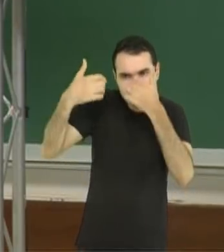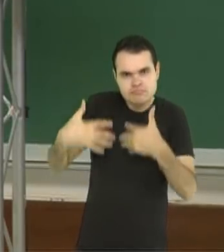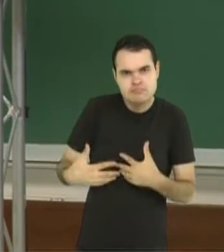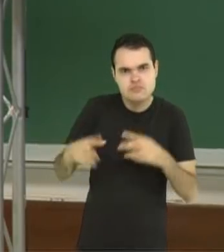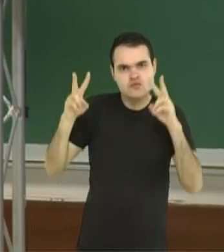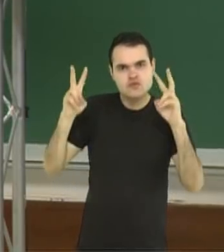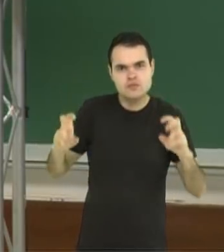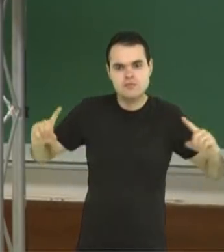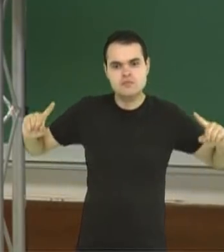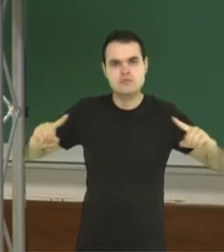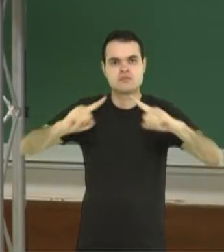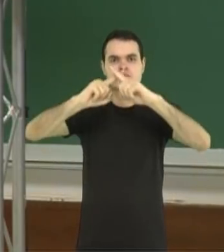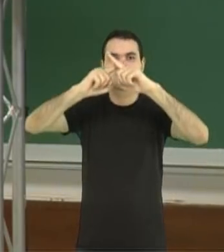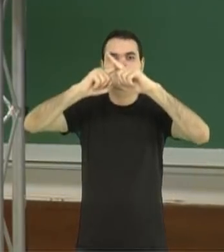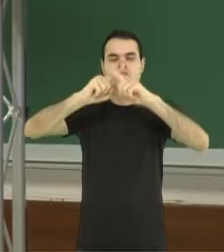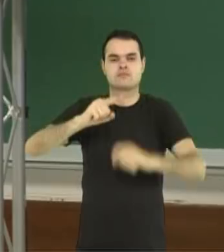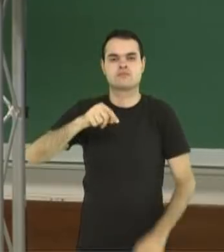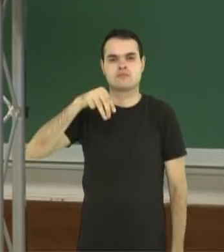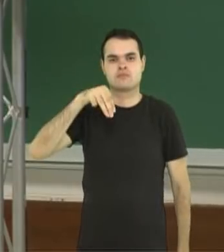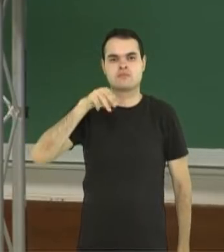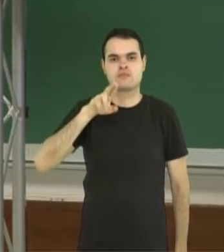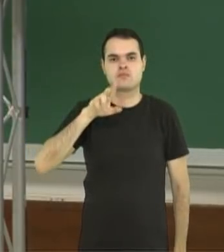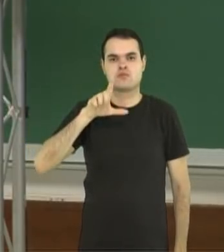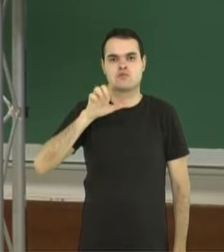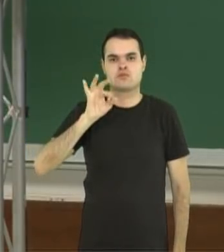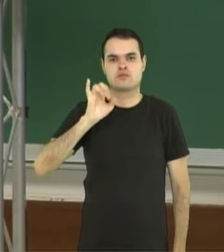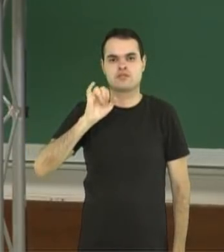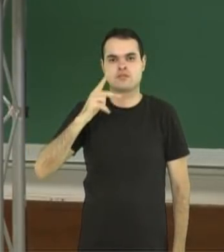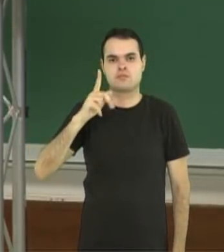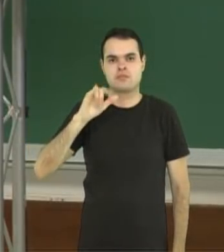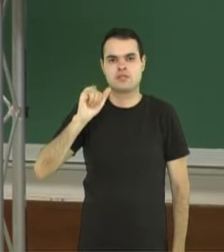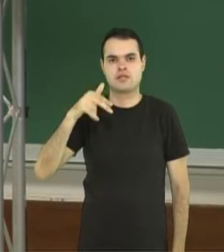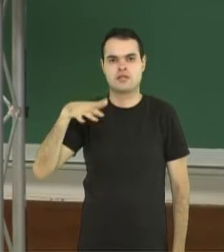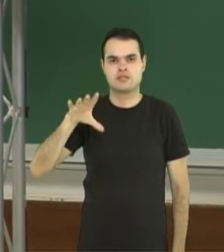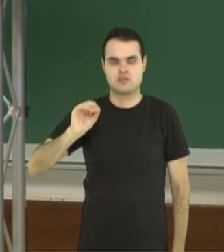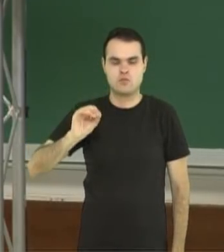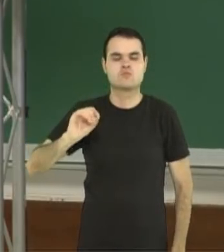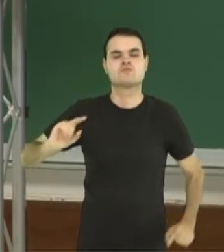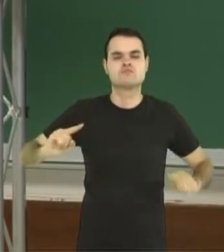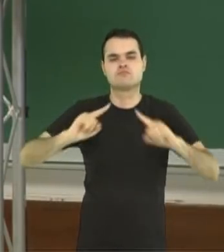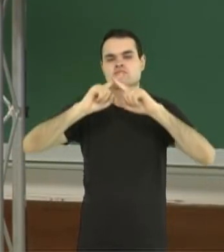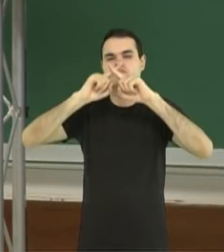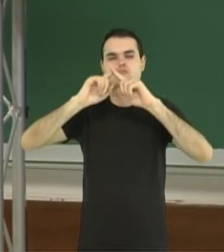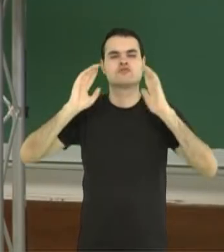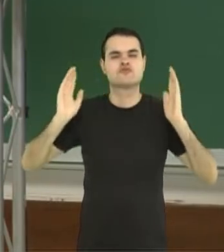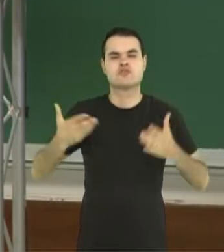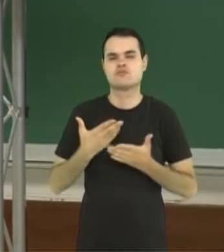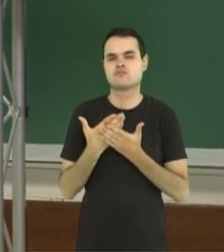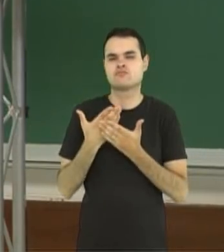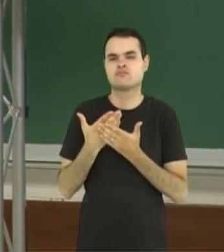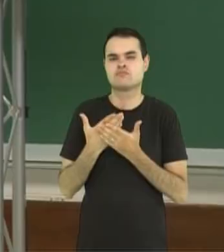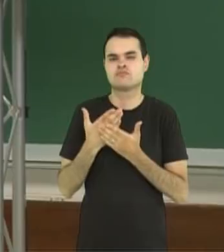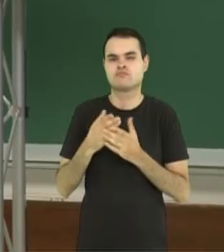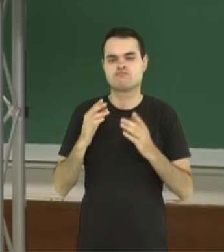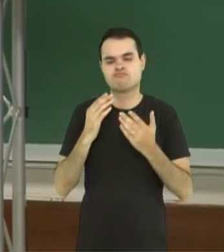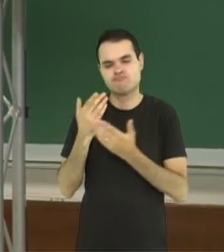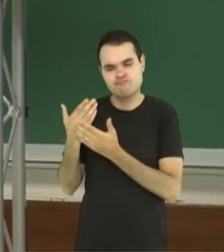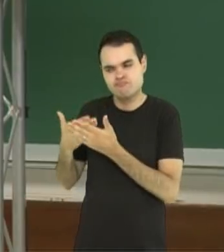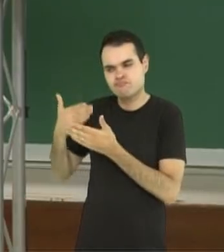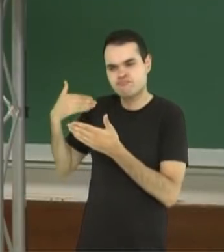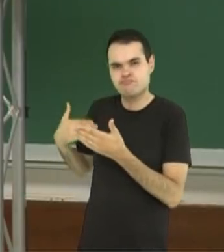sobre multiplicação, tá bom? A multiplicação, vocês já vêm estudando, né? Ó, lá nos